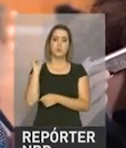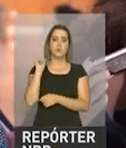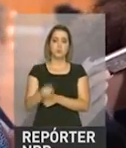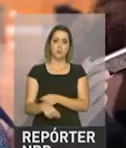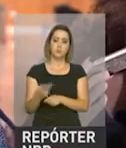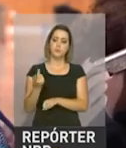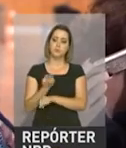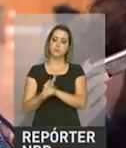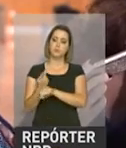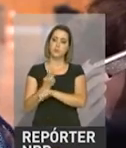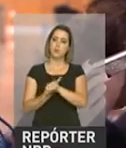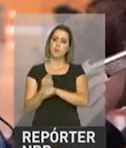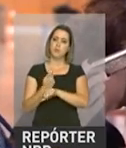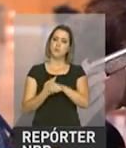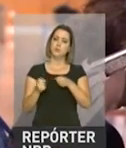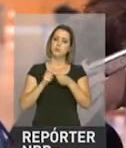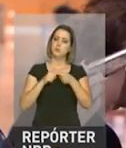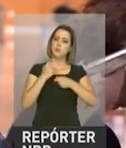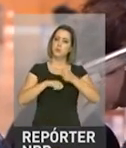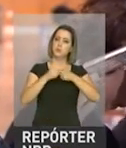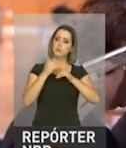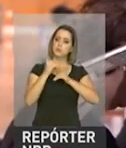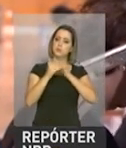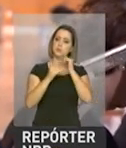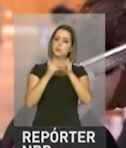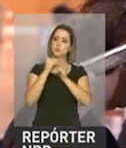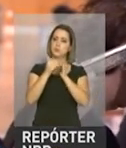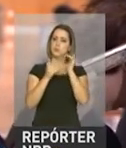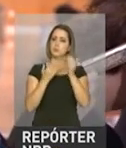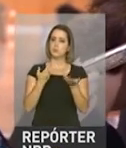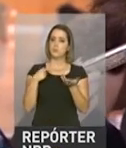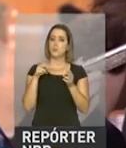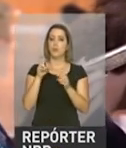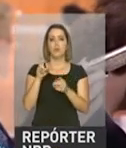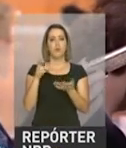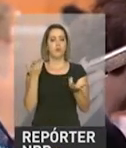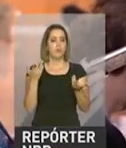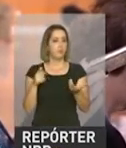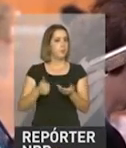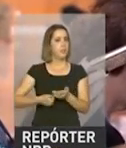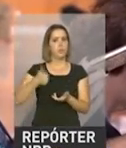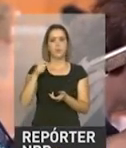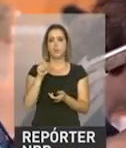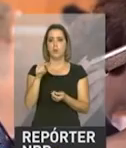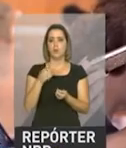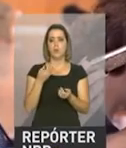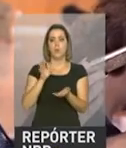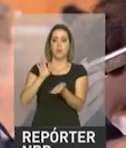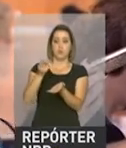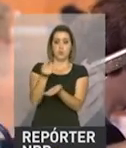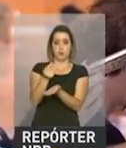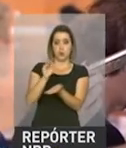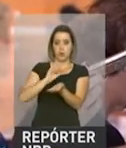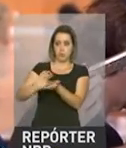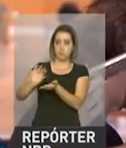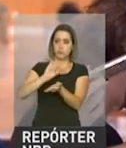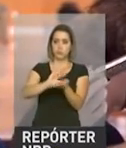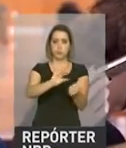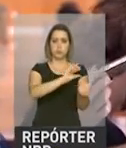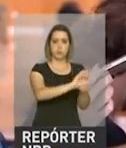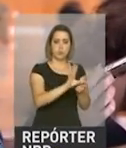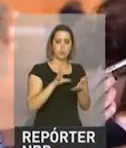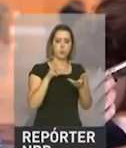em busca dessa recuperação da economia e nada melhor do que você fazer uma injeção dessa que